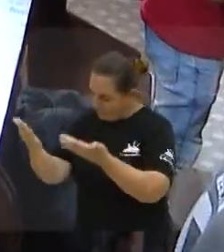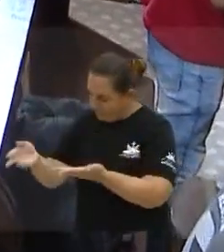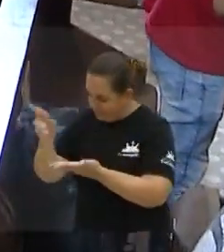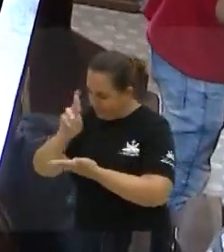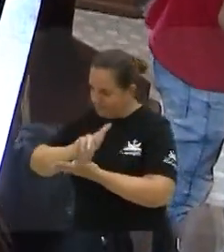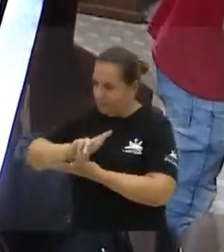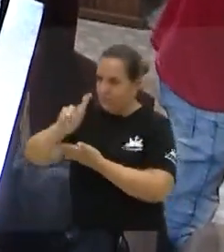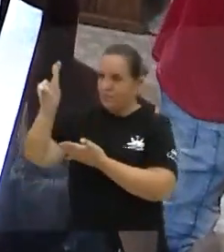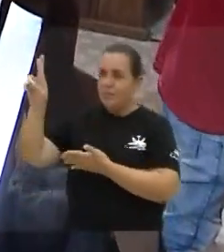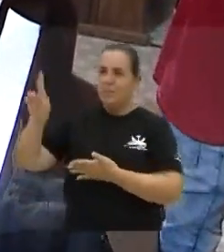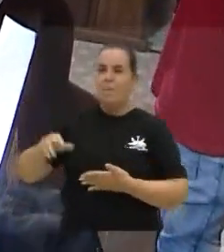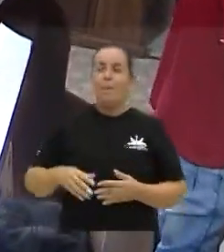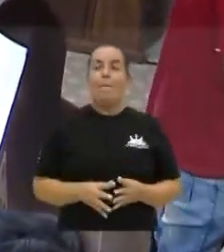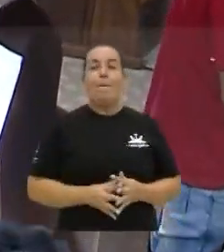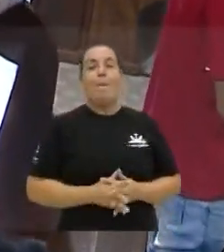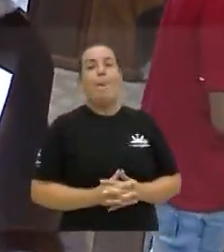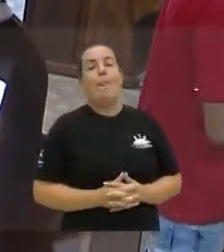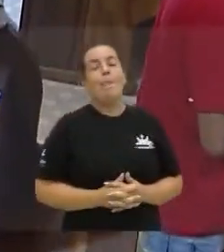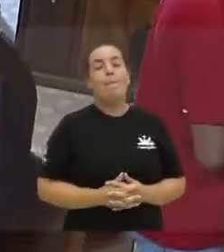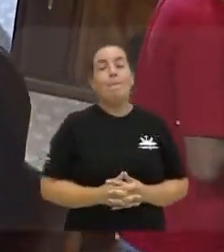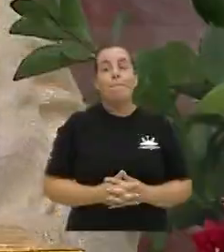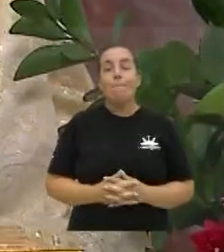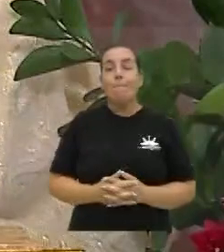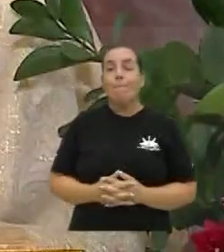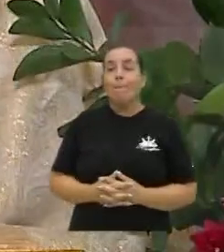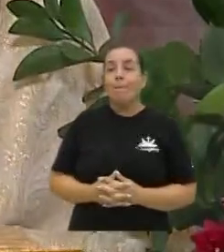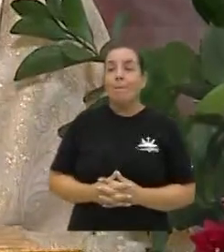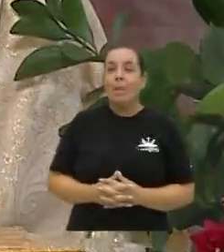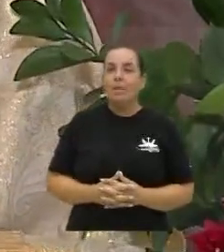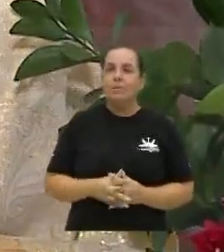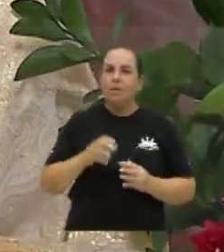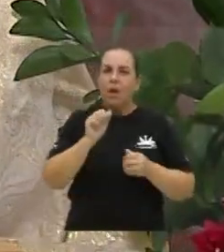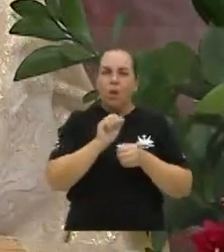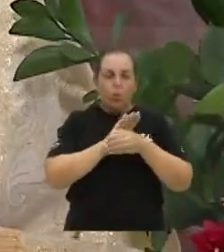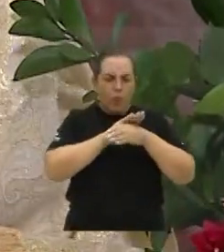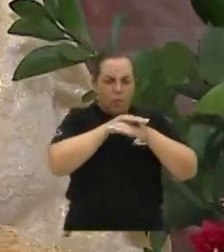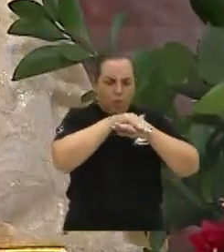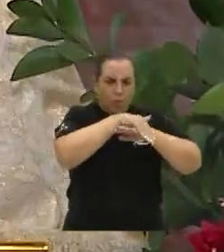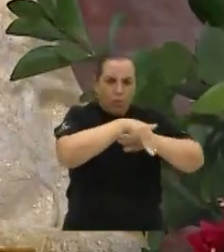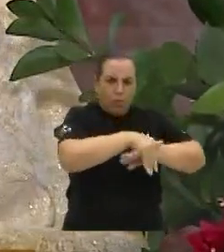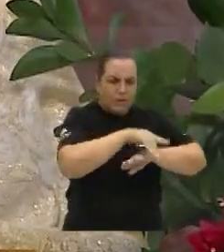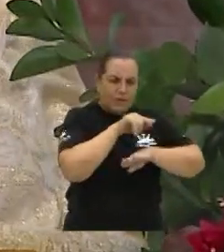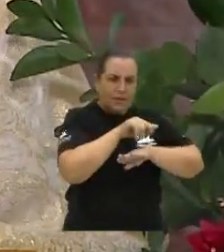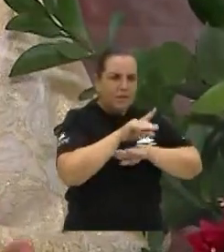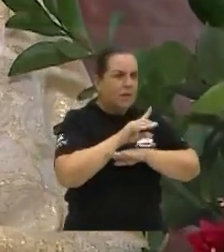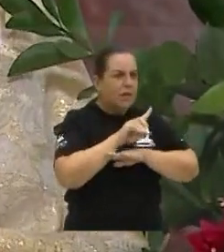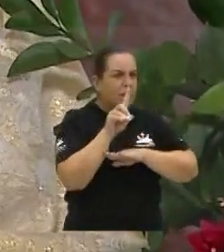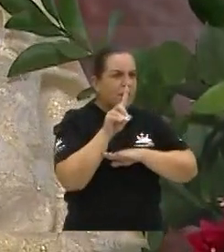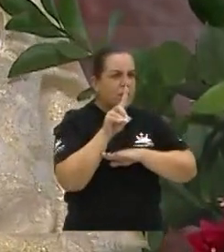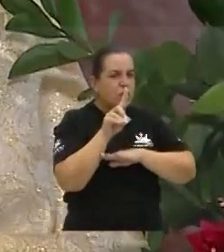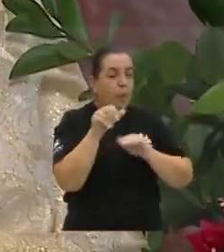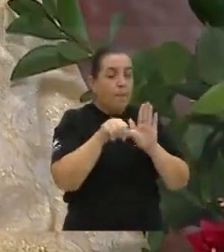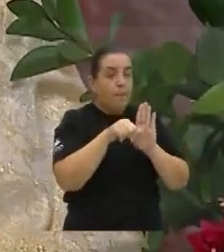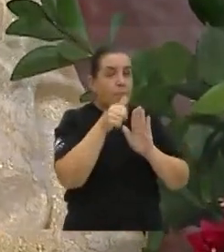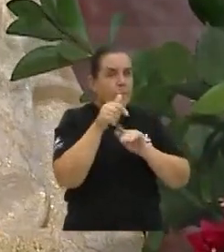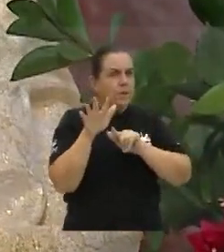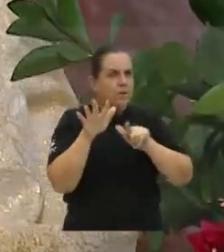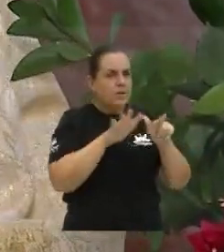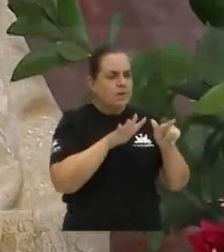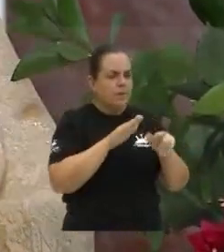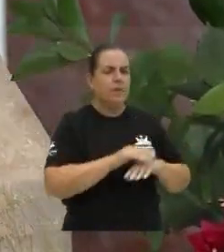Glória a vós, Senhor. Ao anoitecer daquele dia, o primeiro da